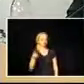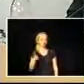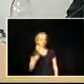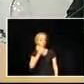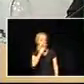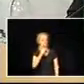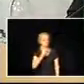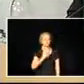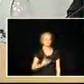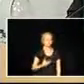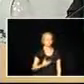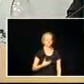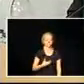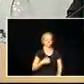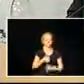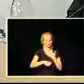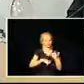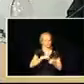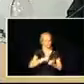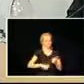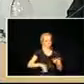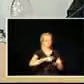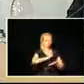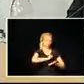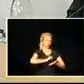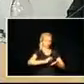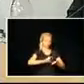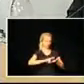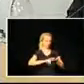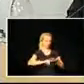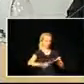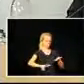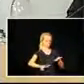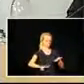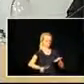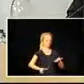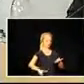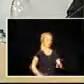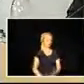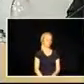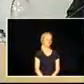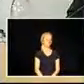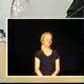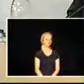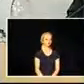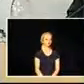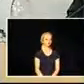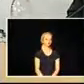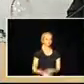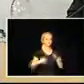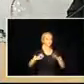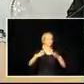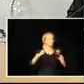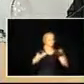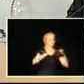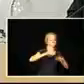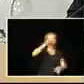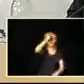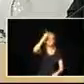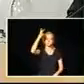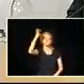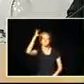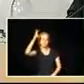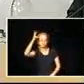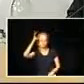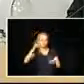com a seguinte redação. O gabinete do prefeito é composto, chefia de gabinete, assessor especial de participação